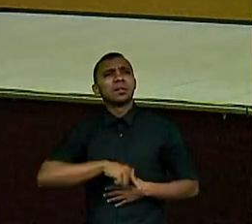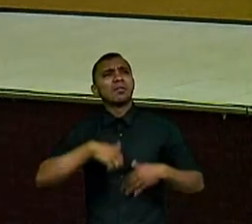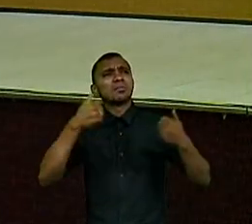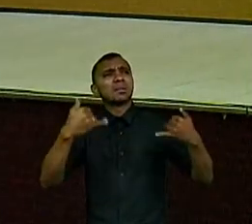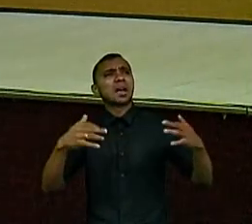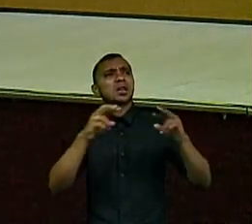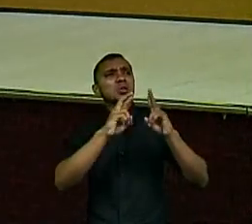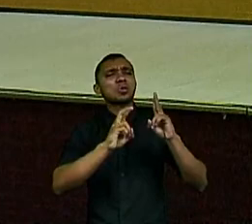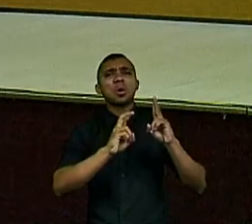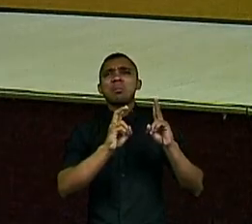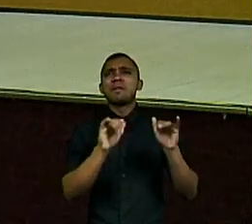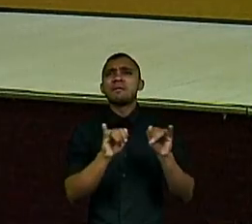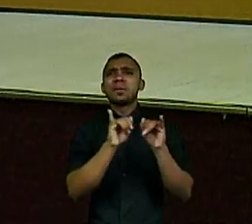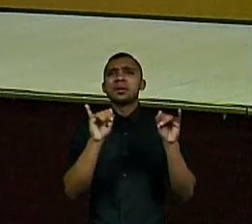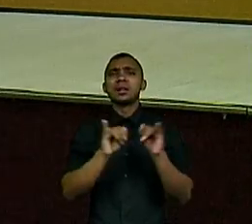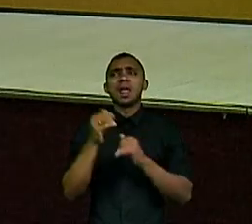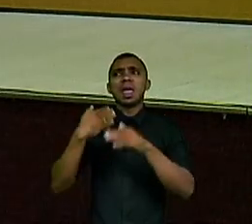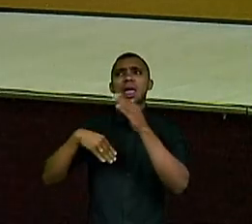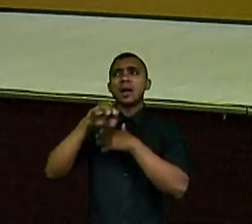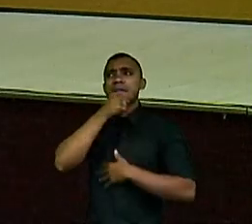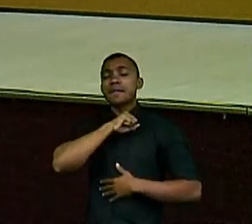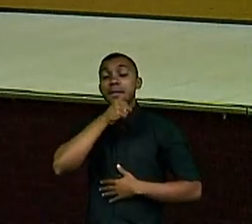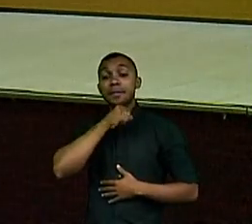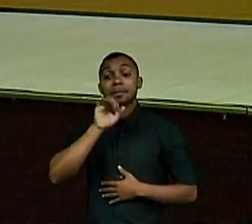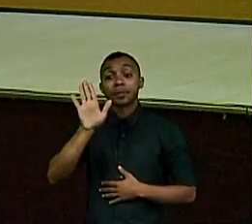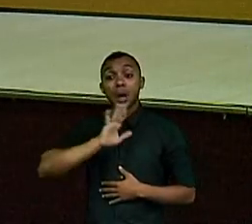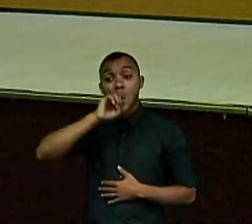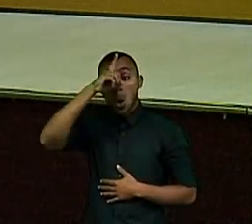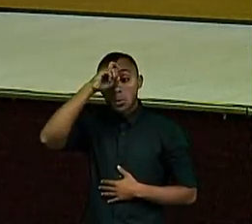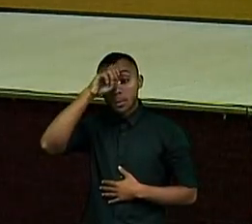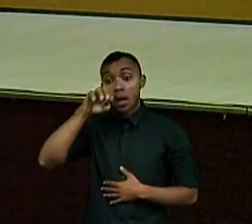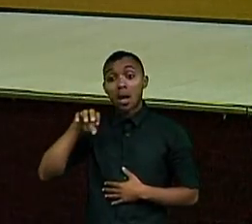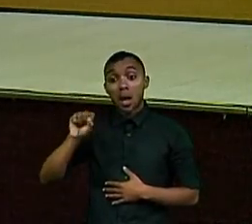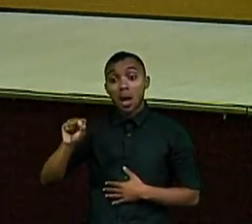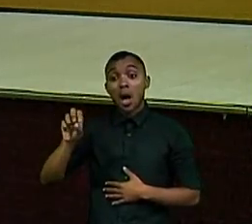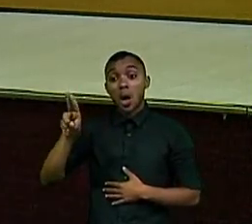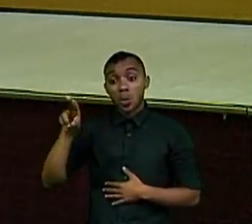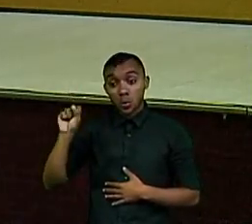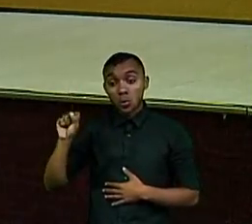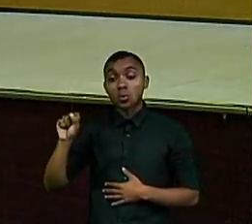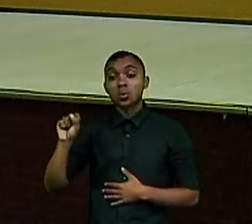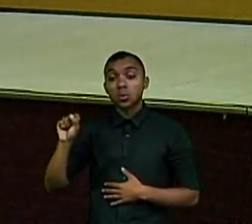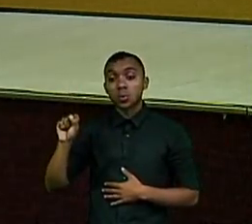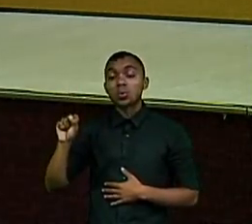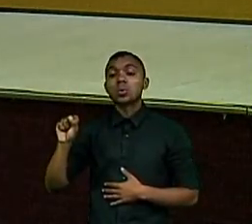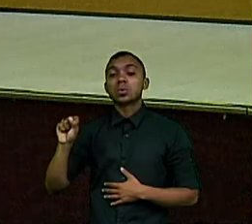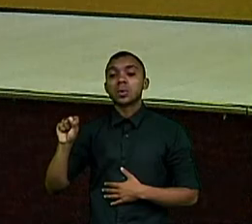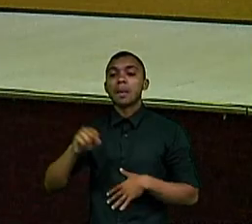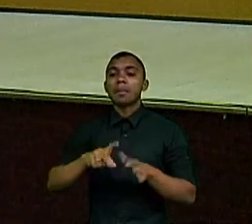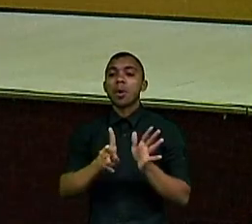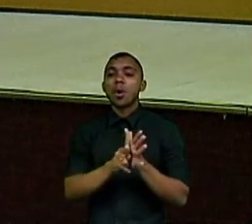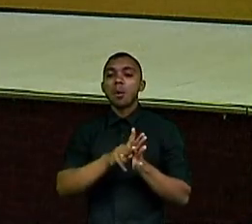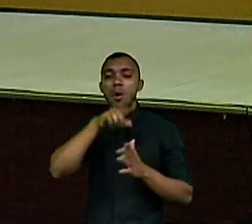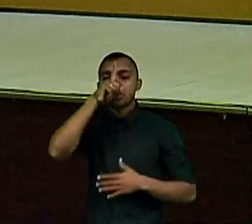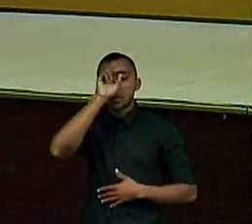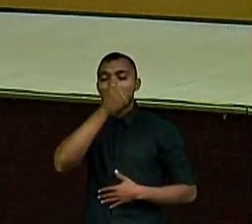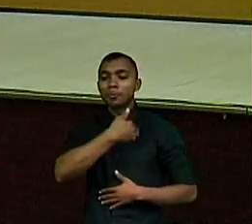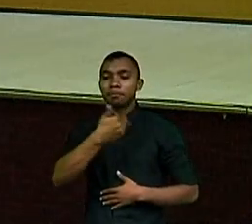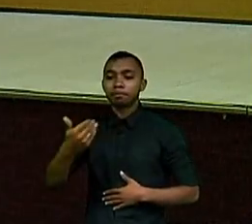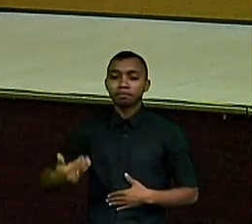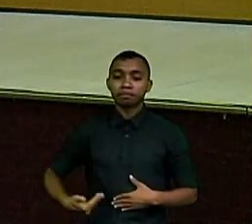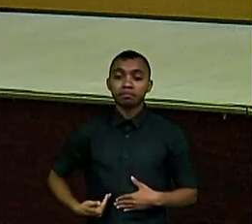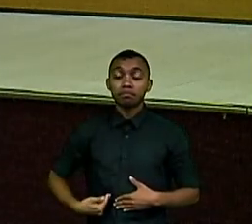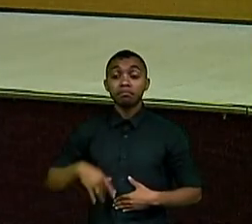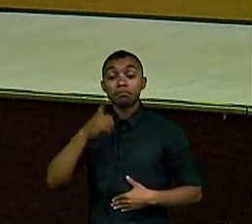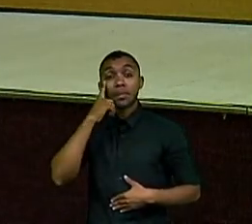o que é o SUS Sistema Único de Saúde Qual é a ideia que até a professora no